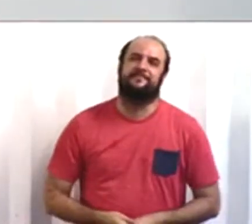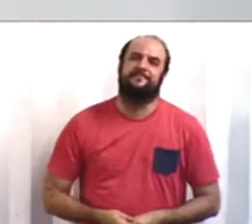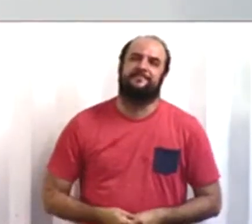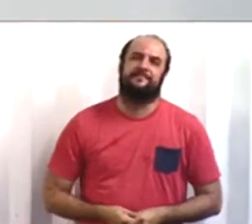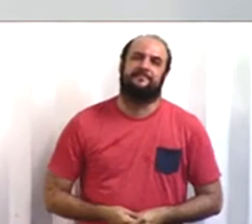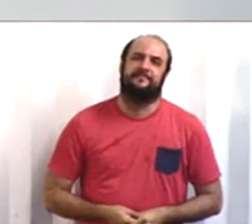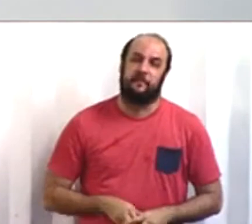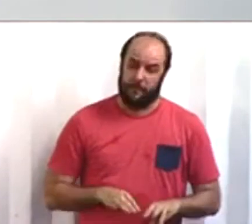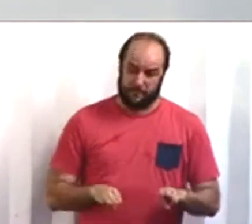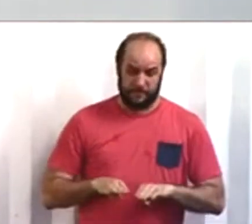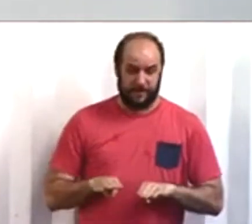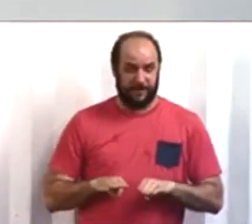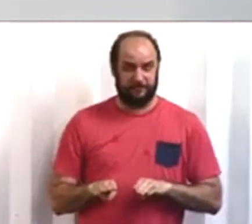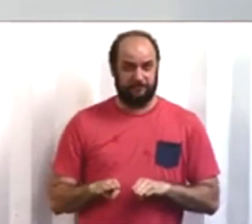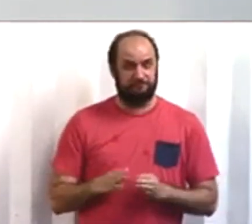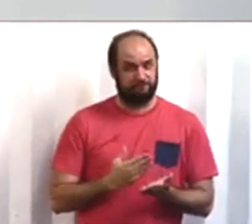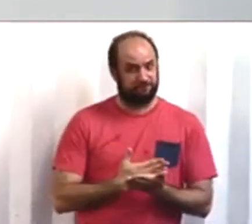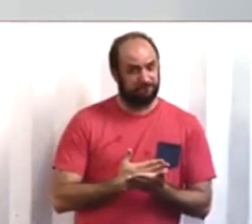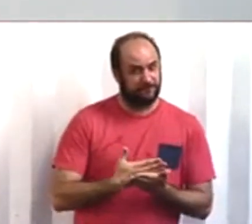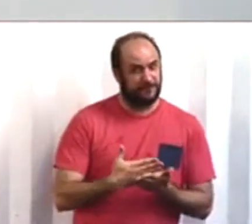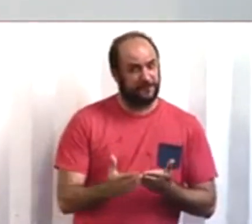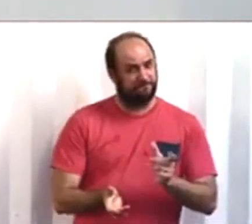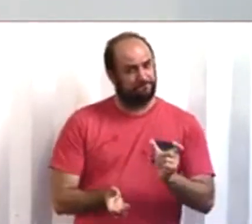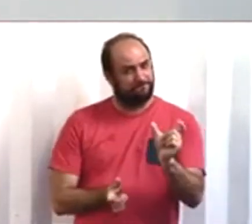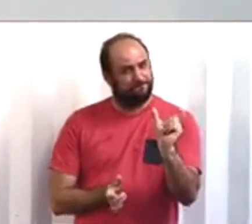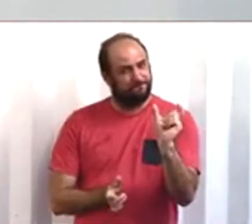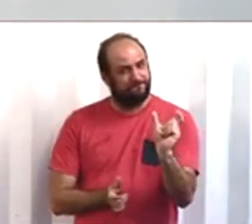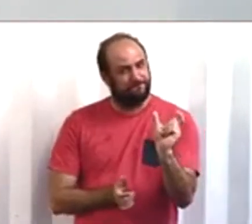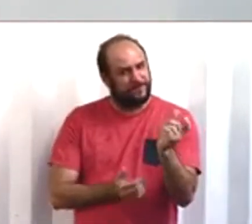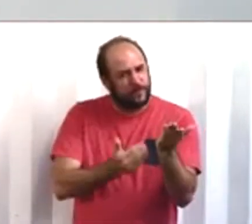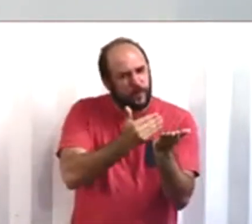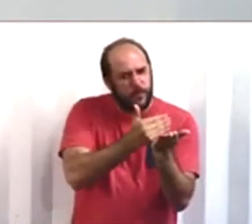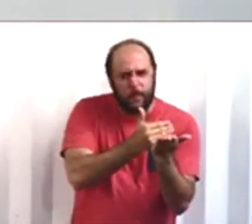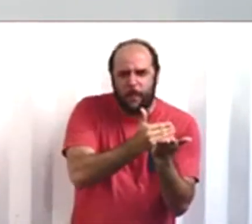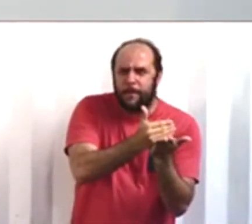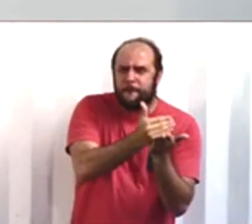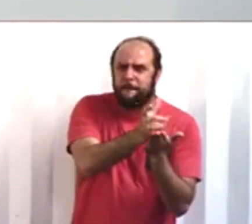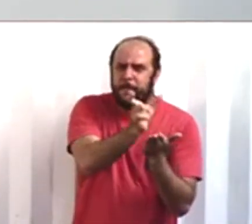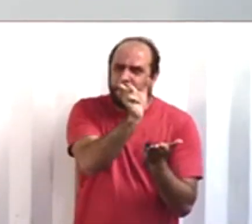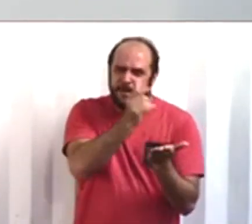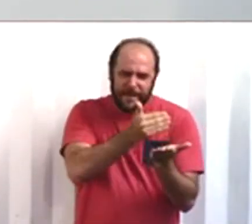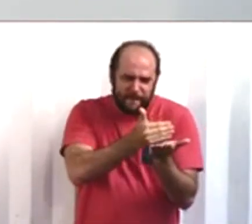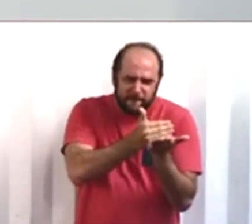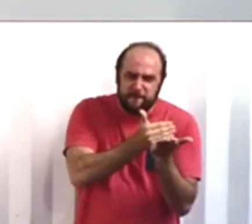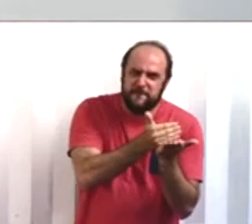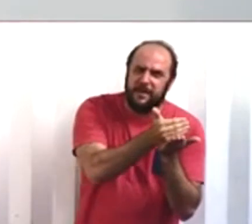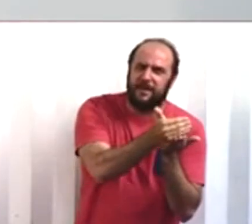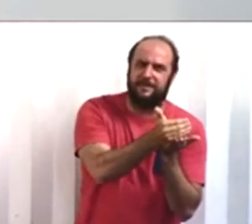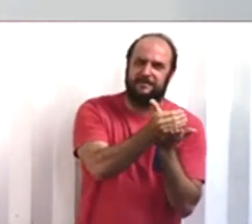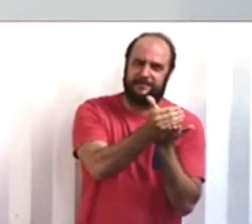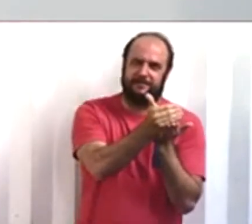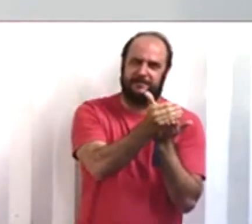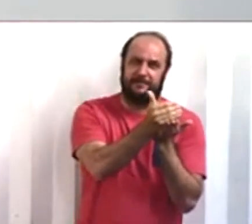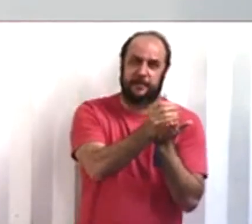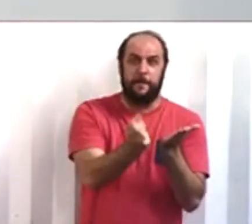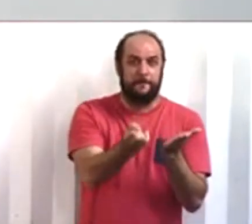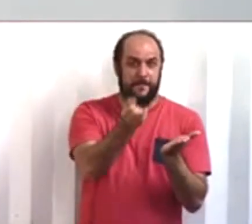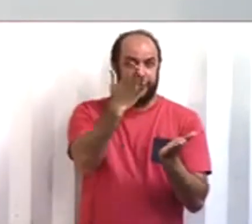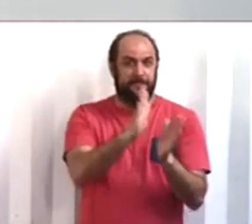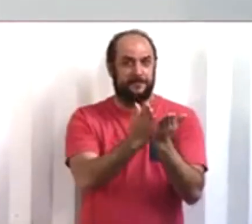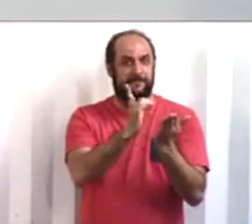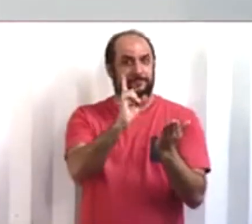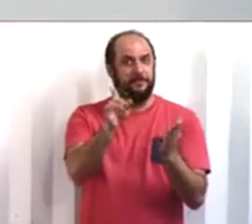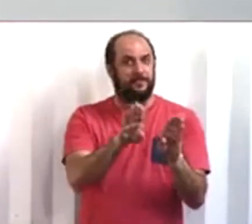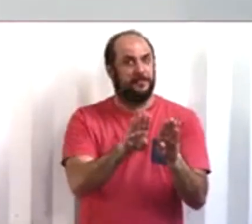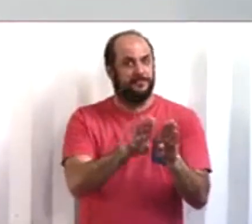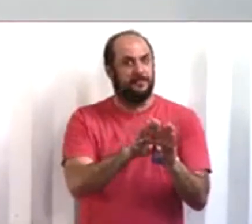Marcos começou com essa palavra, princípio do Evangelho. A palavra princípio, ela está em dois outros momentos das